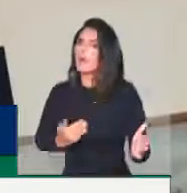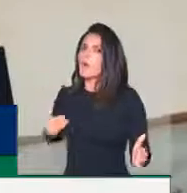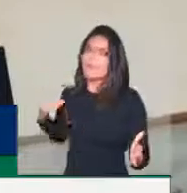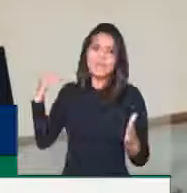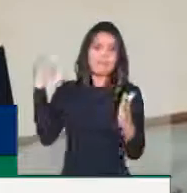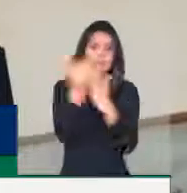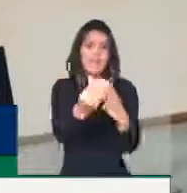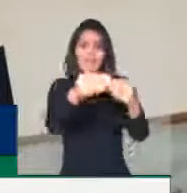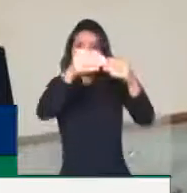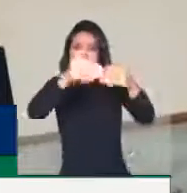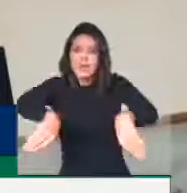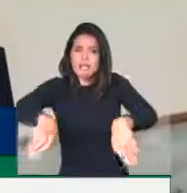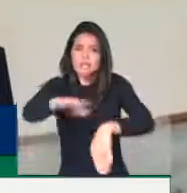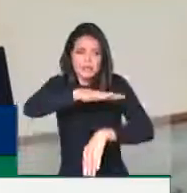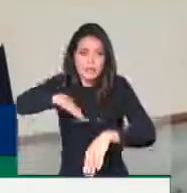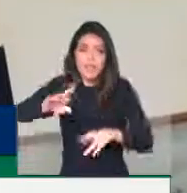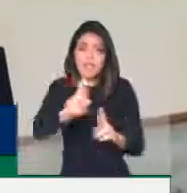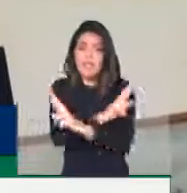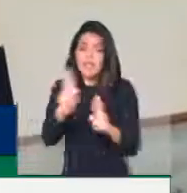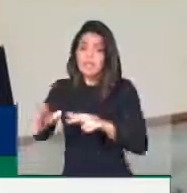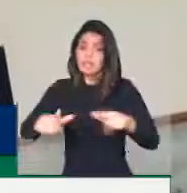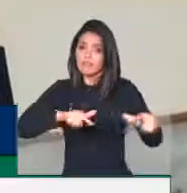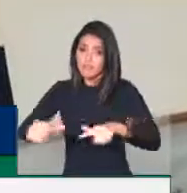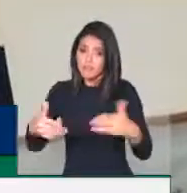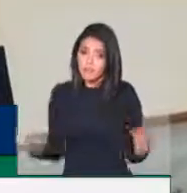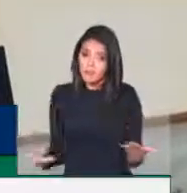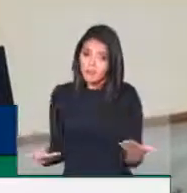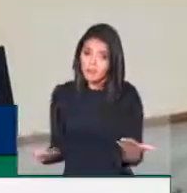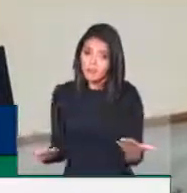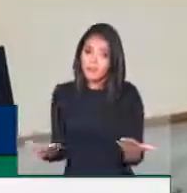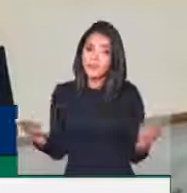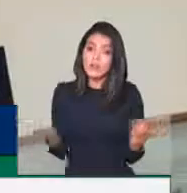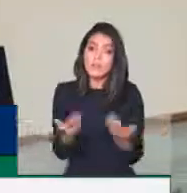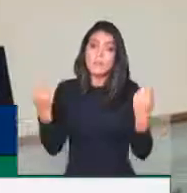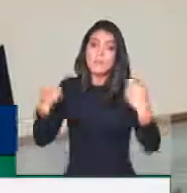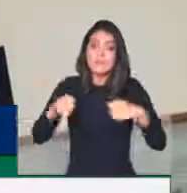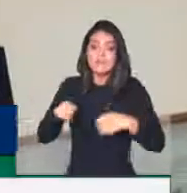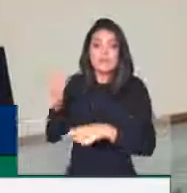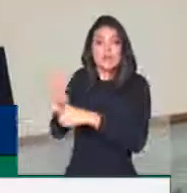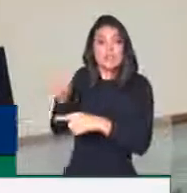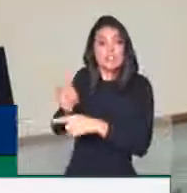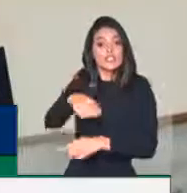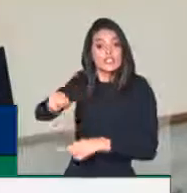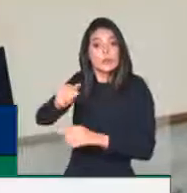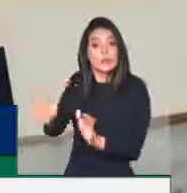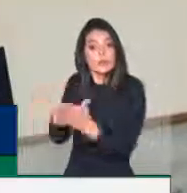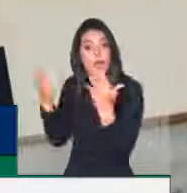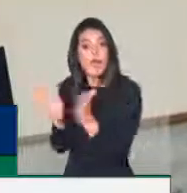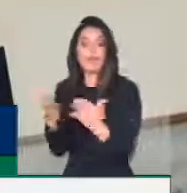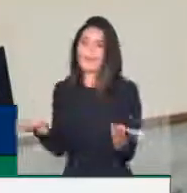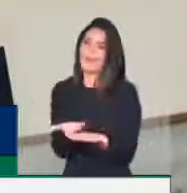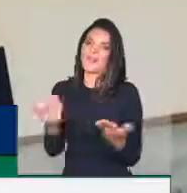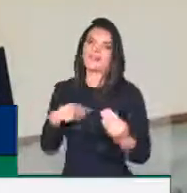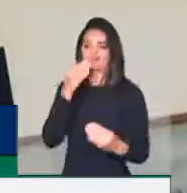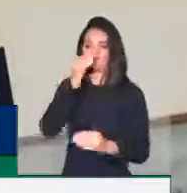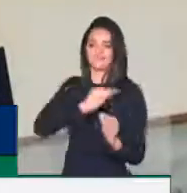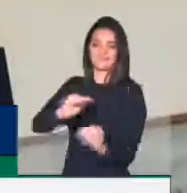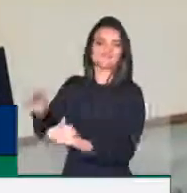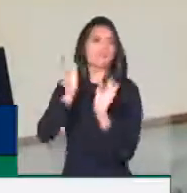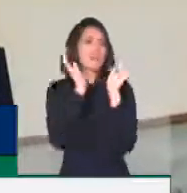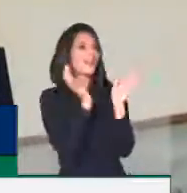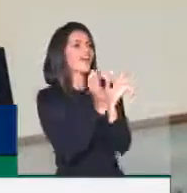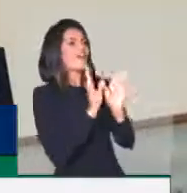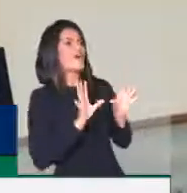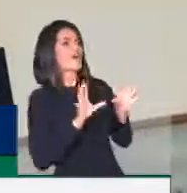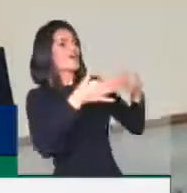levar à precarização do trabalho. No momento em que a gente tem que proteger os mais pobres, nós olhamos para o andar de cima e trazemos uma